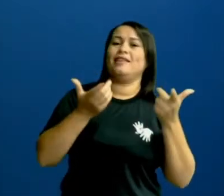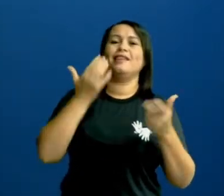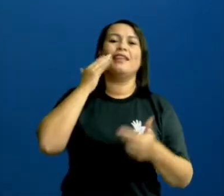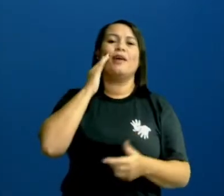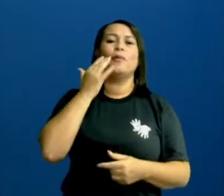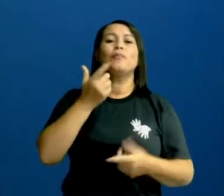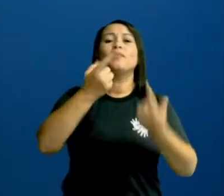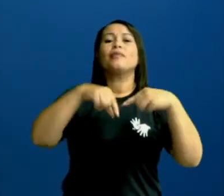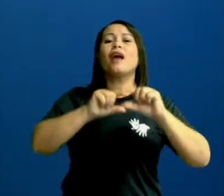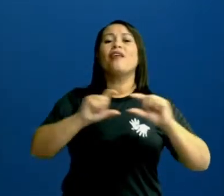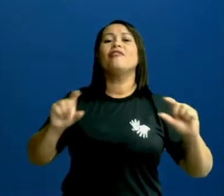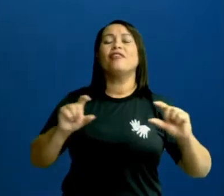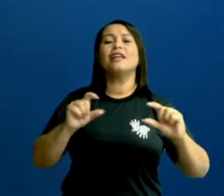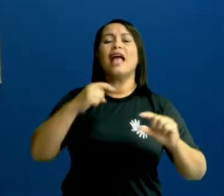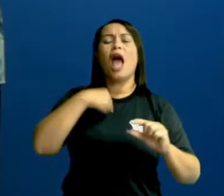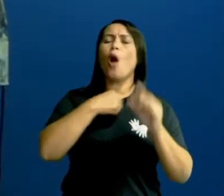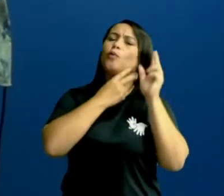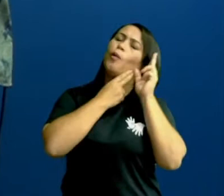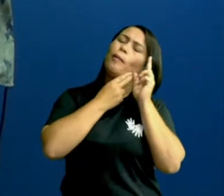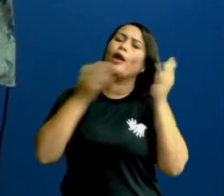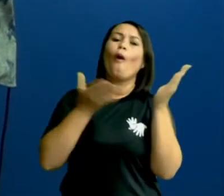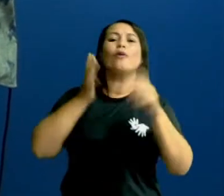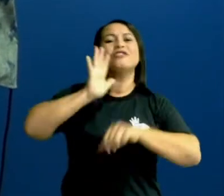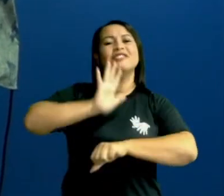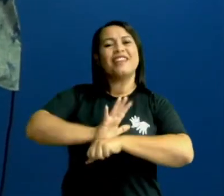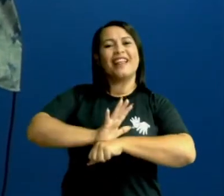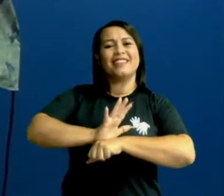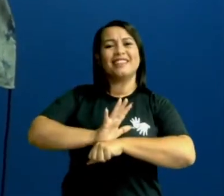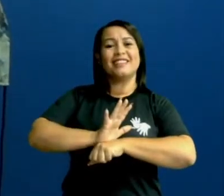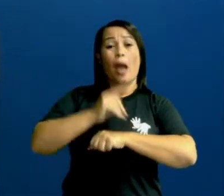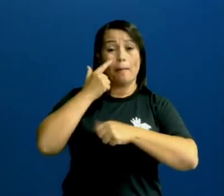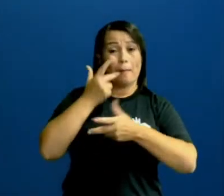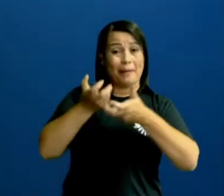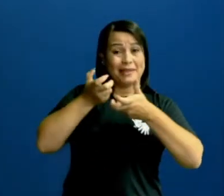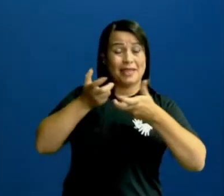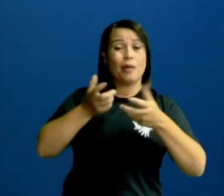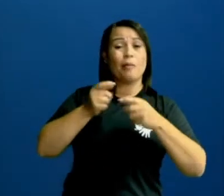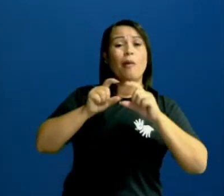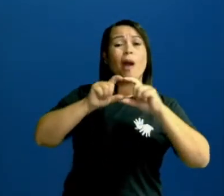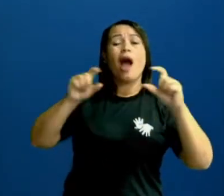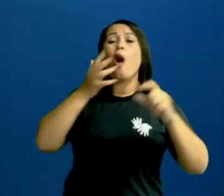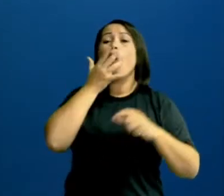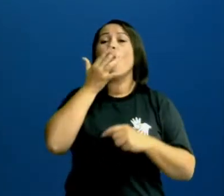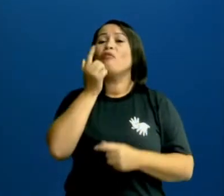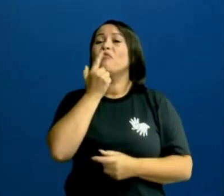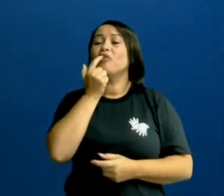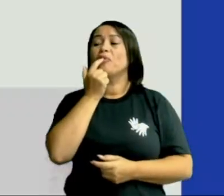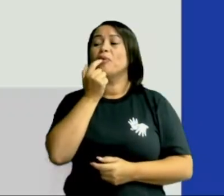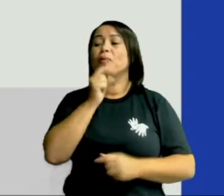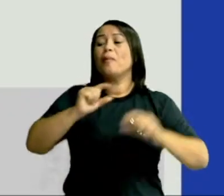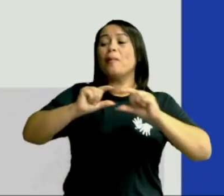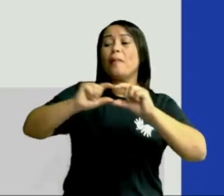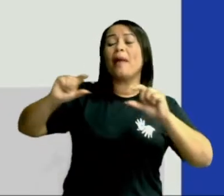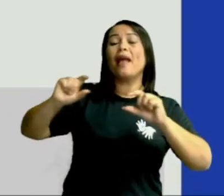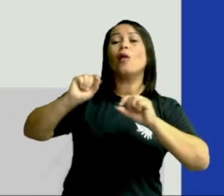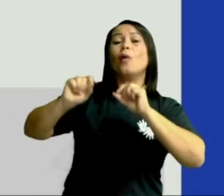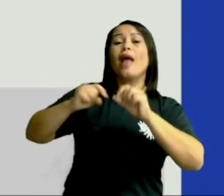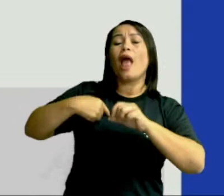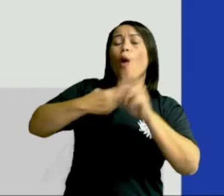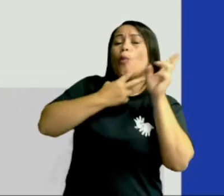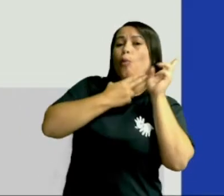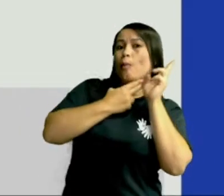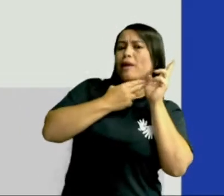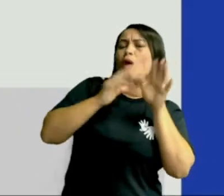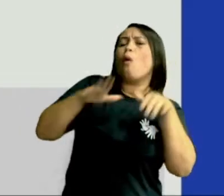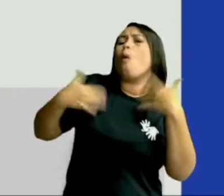outra frase. Eu dormi hoje à tarde. Percebam que essa parte de vermelho que está aqui no final, eu dormi. Quando